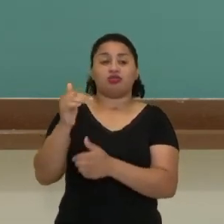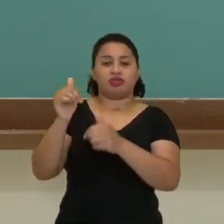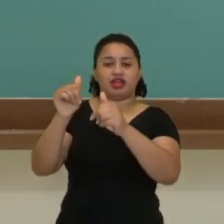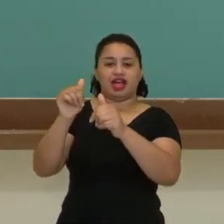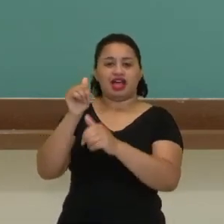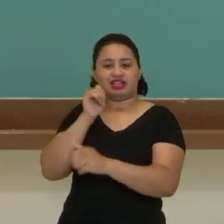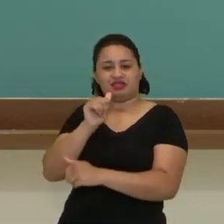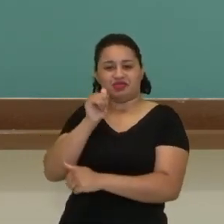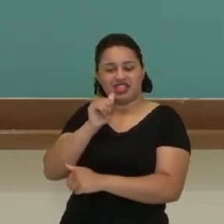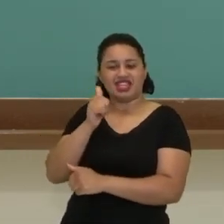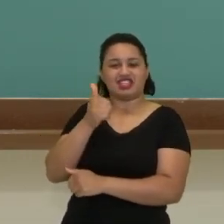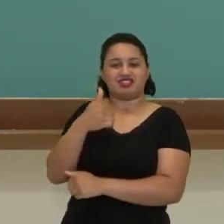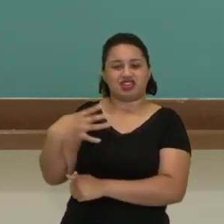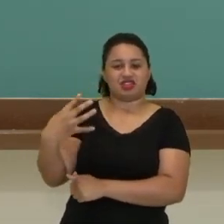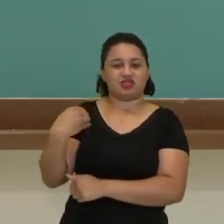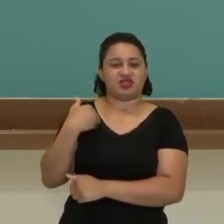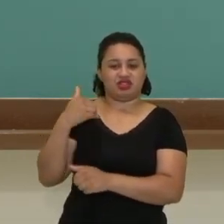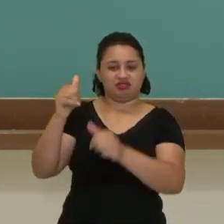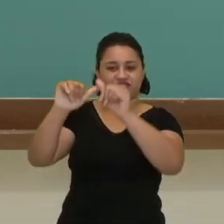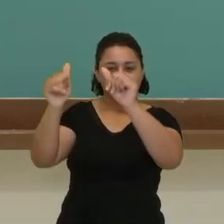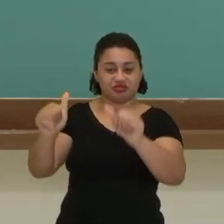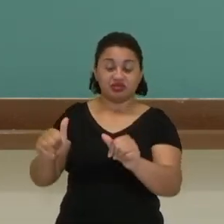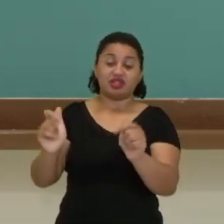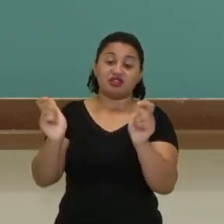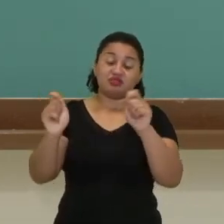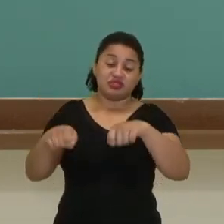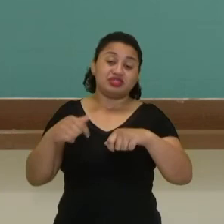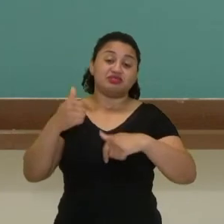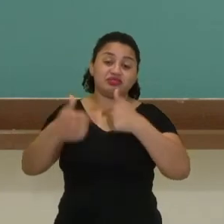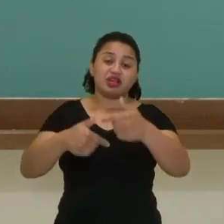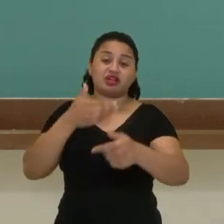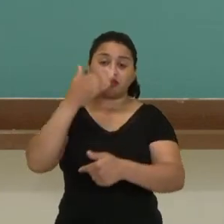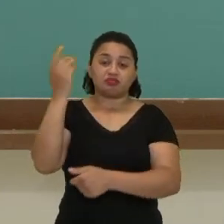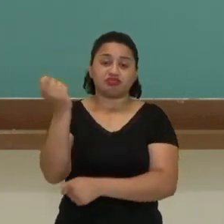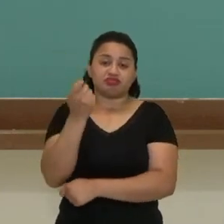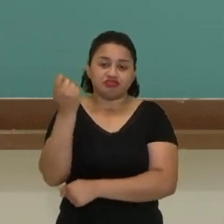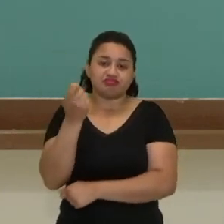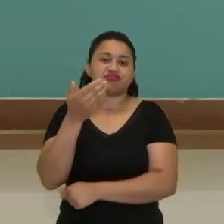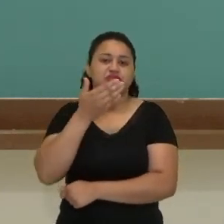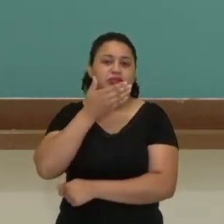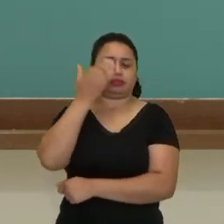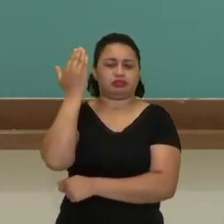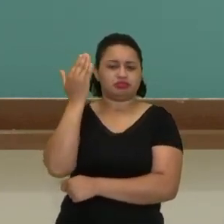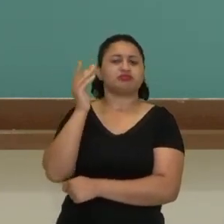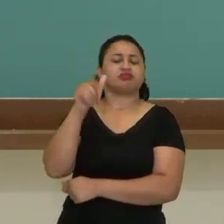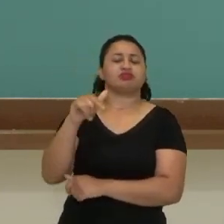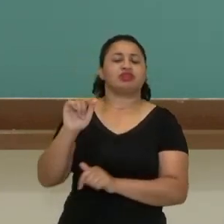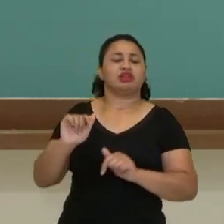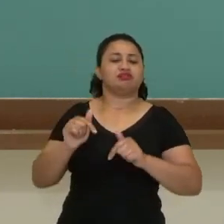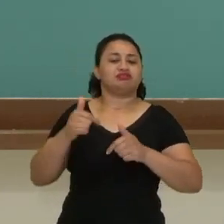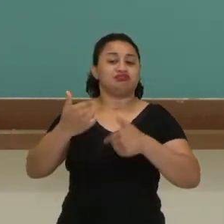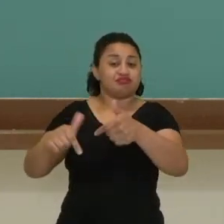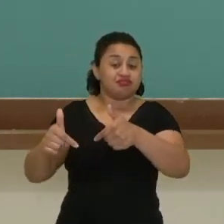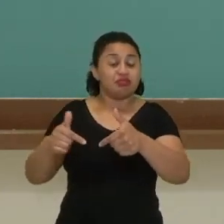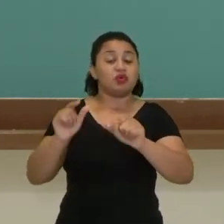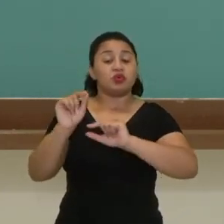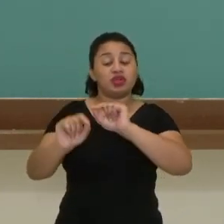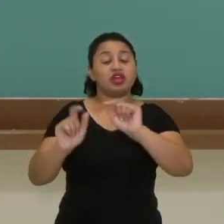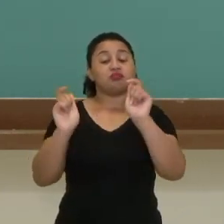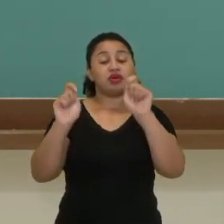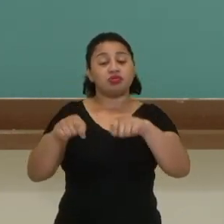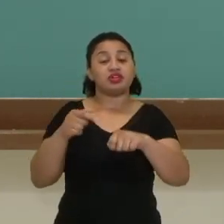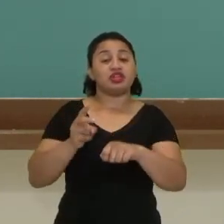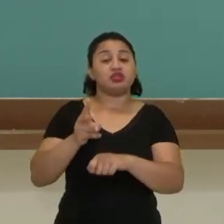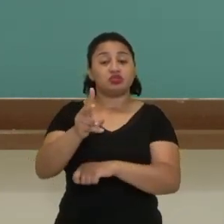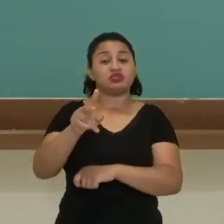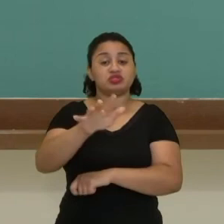14 anos, possivelmente trabalhavam com a prostituição, acabavam se sujeitando a esse tipo de situação para poder estar ali